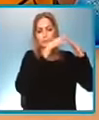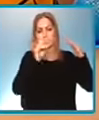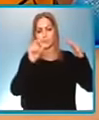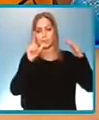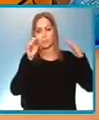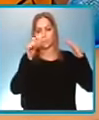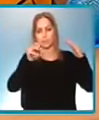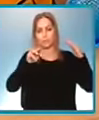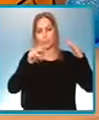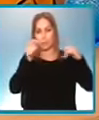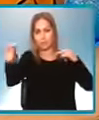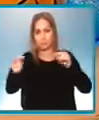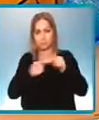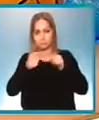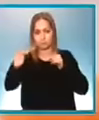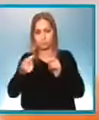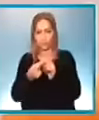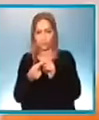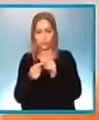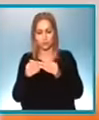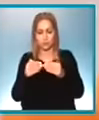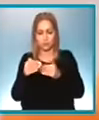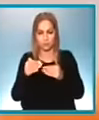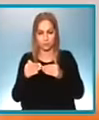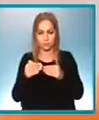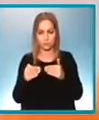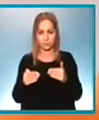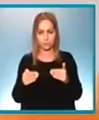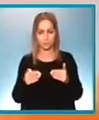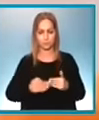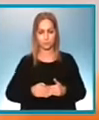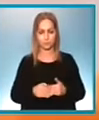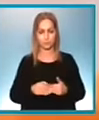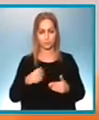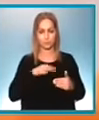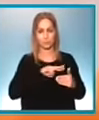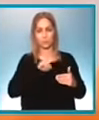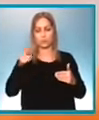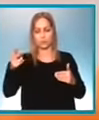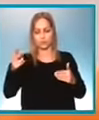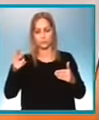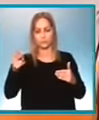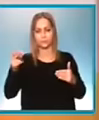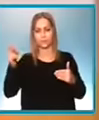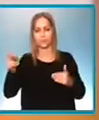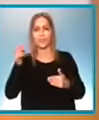Fama. Queixo de André, é tudo perto. Sim, muito perto. E voltou à sua casa só 4 anos depois.